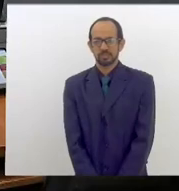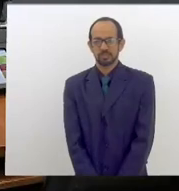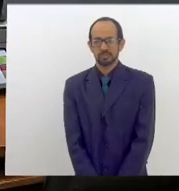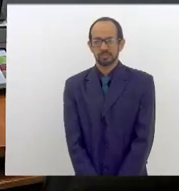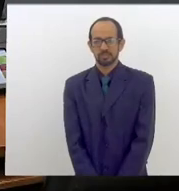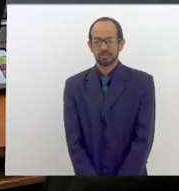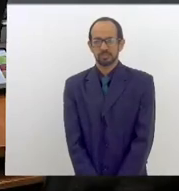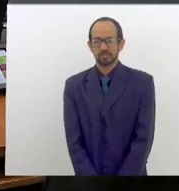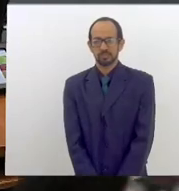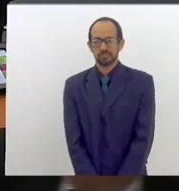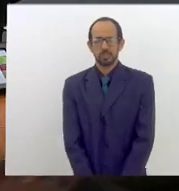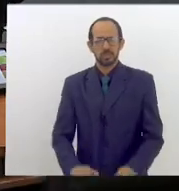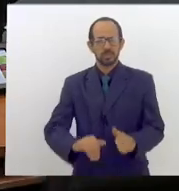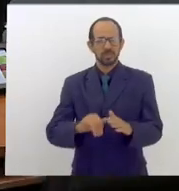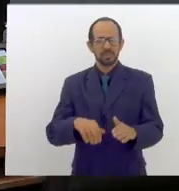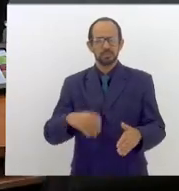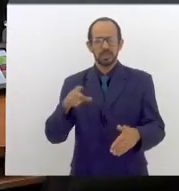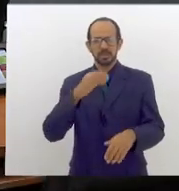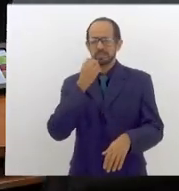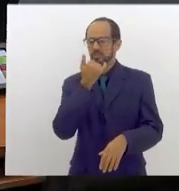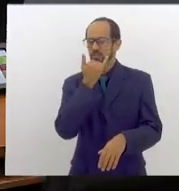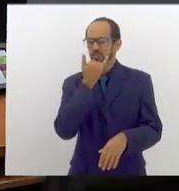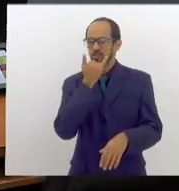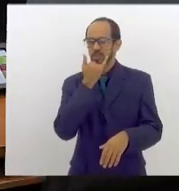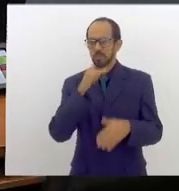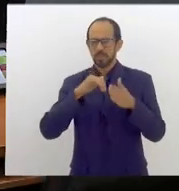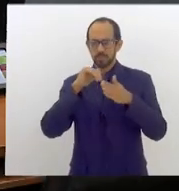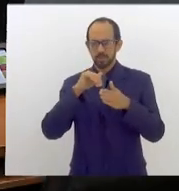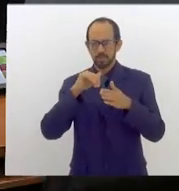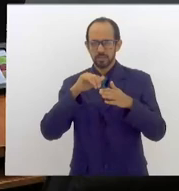saiu da página que eu não consigo dar presença